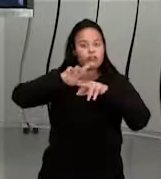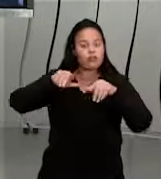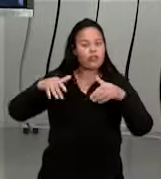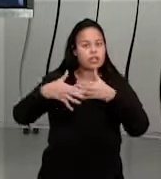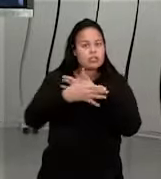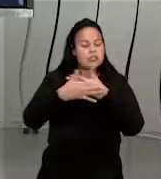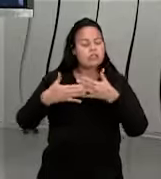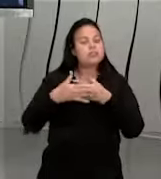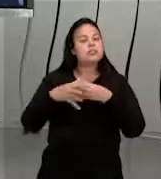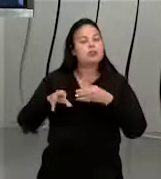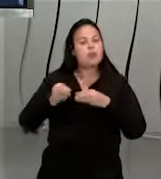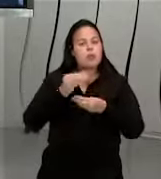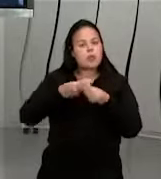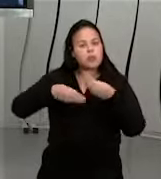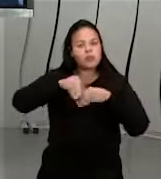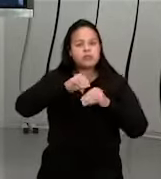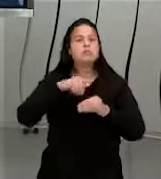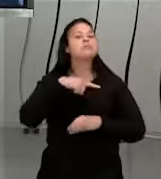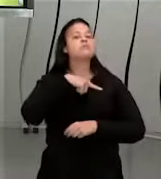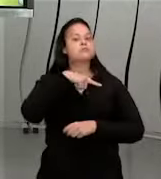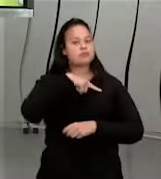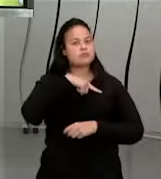de nutri-los.